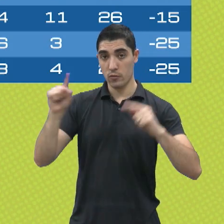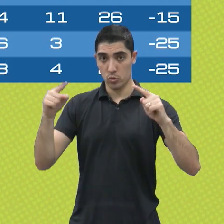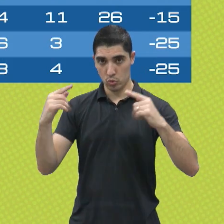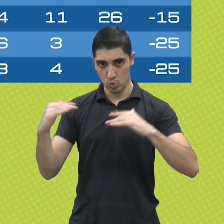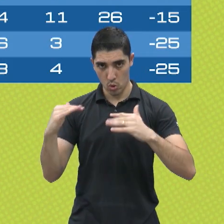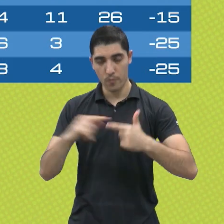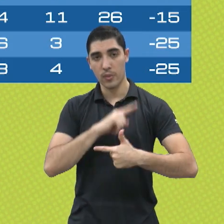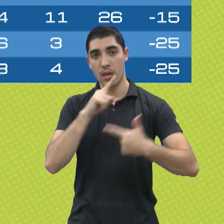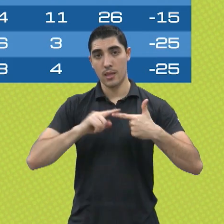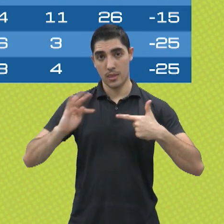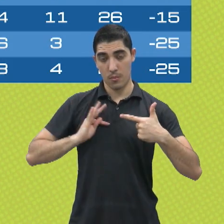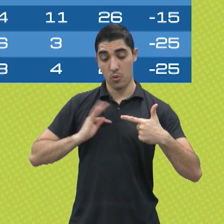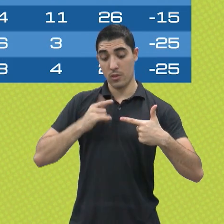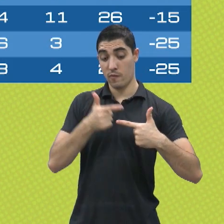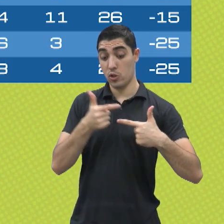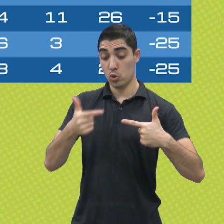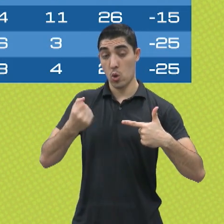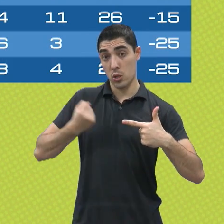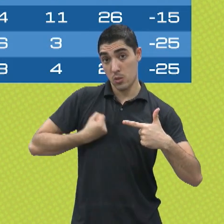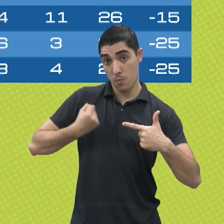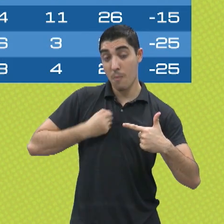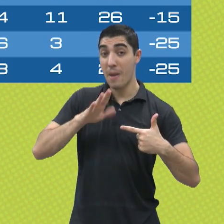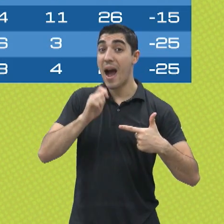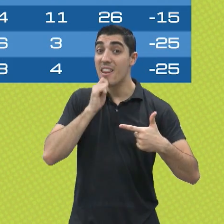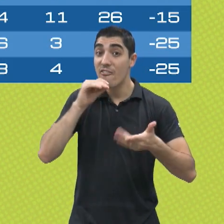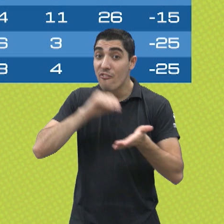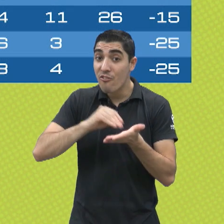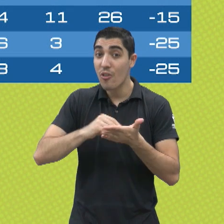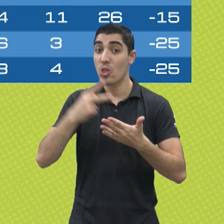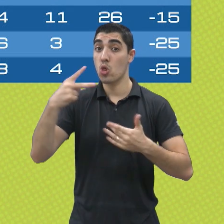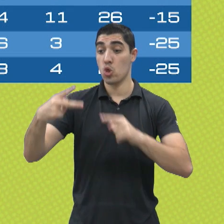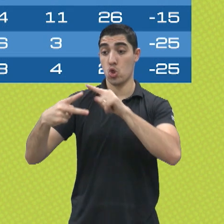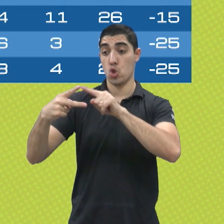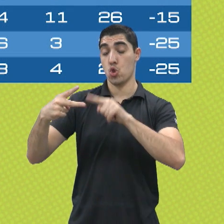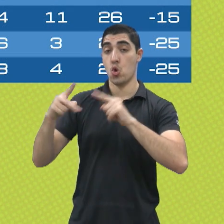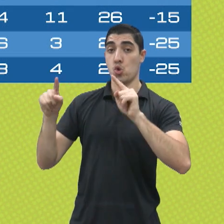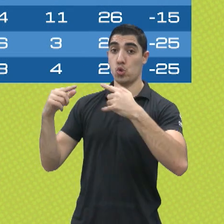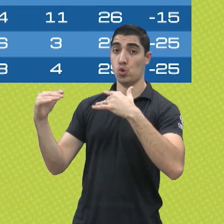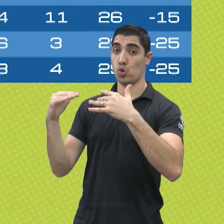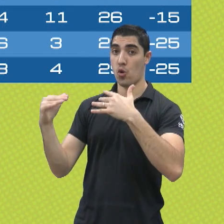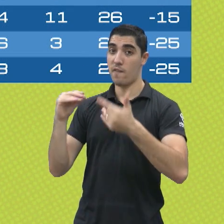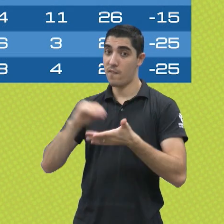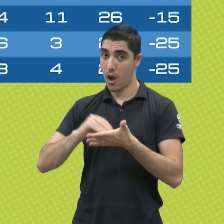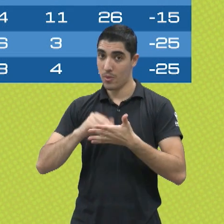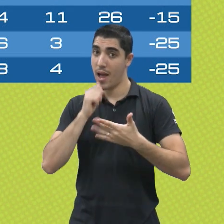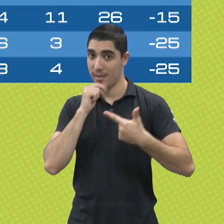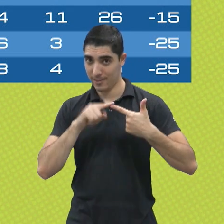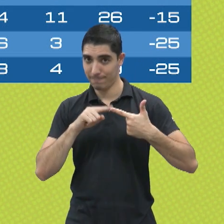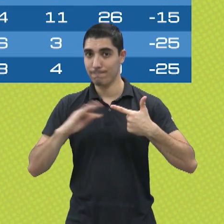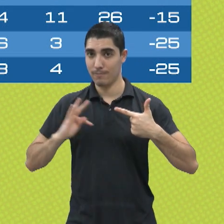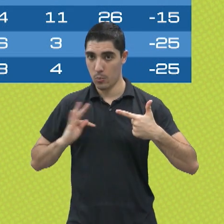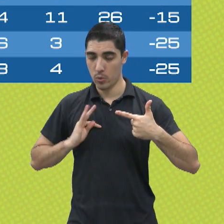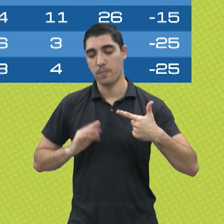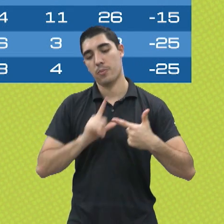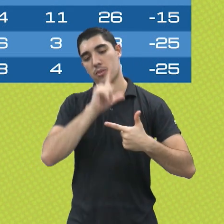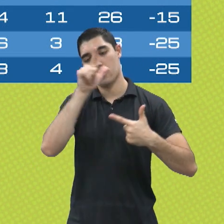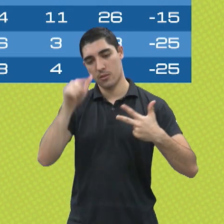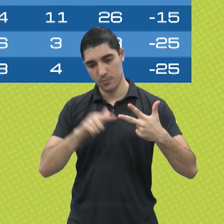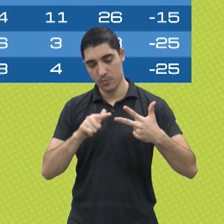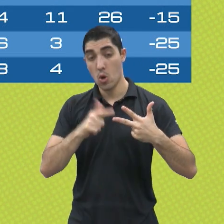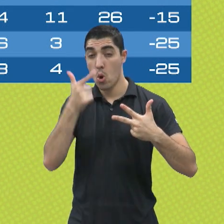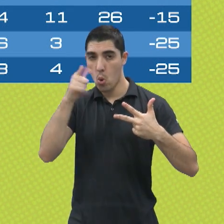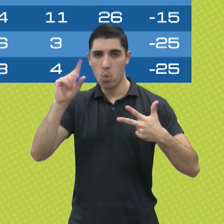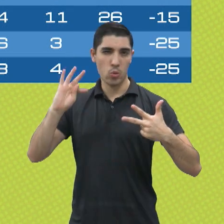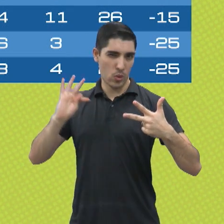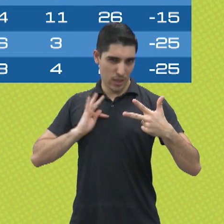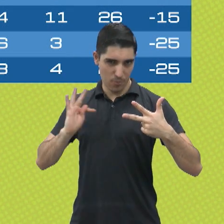logo atrás com 22, só que tem 2 jogos, um jogo a menos em relação ao São José. E aí depois vem aí Taboão, outra equipe de